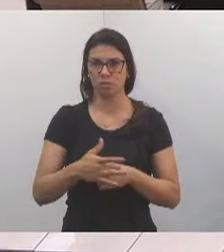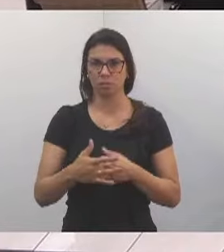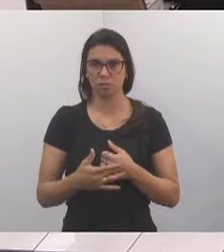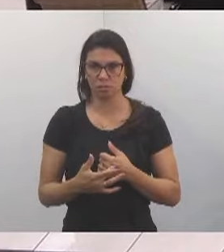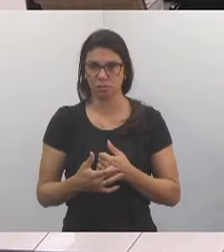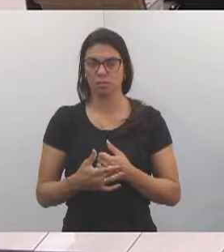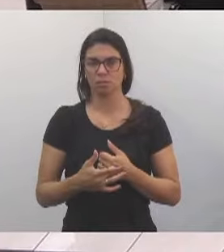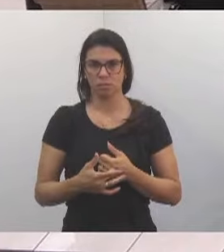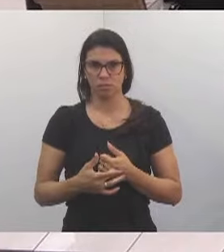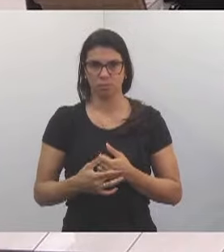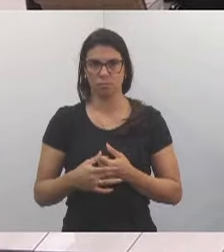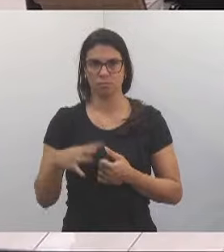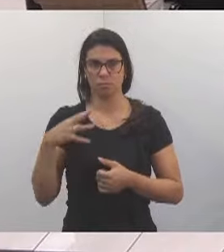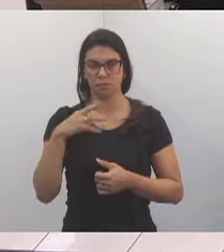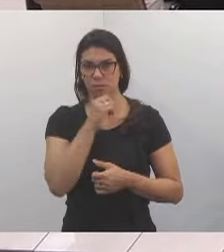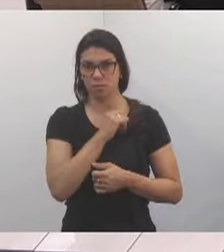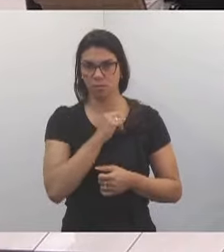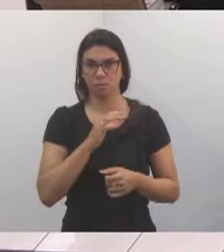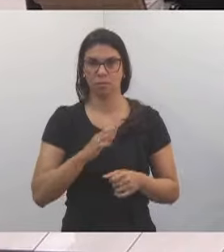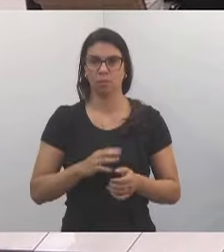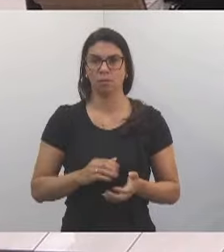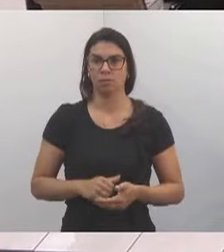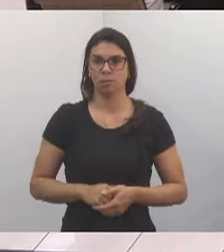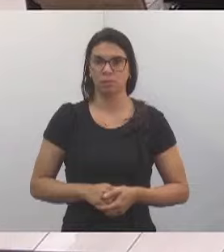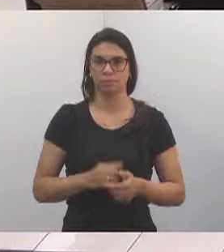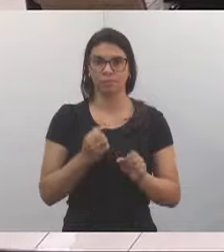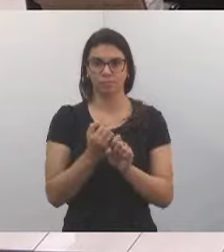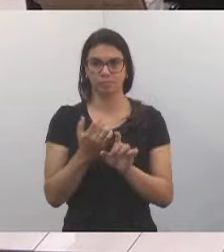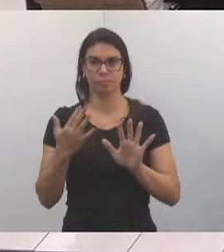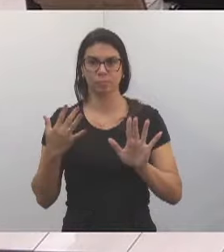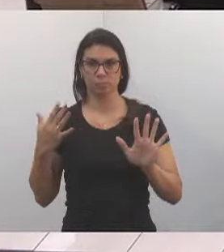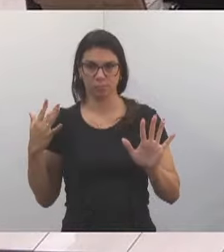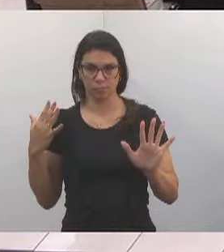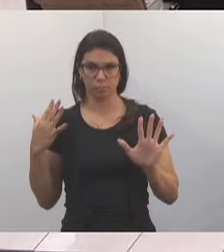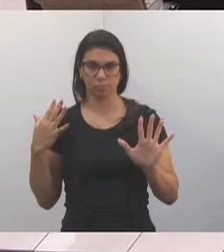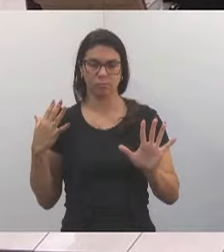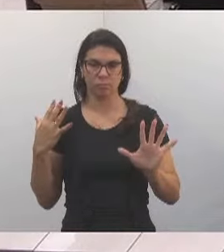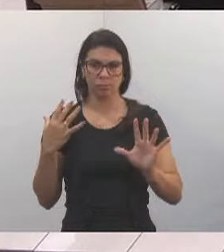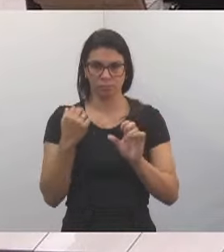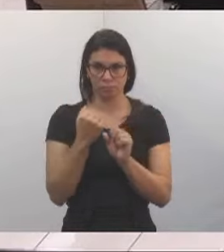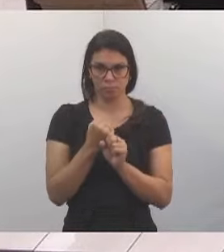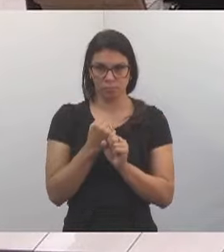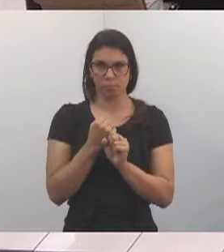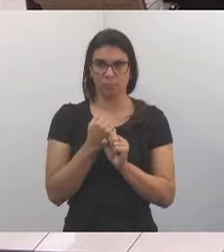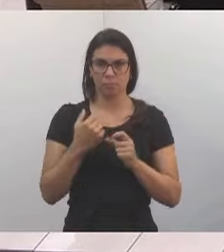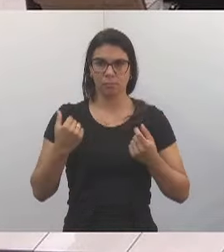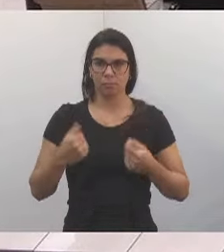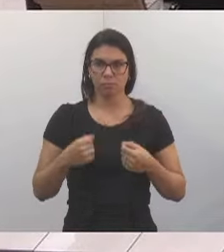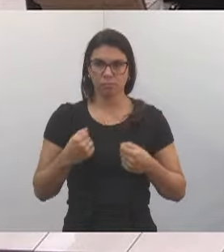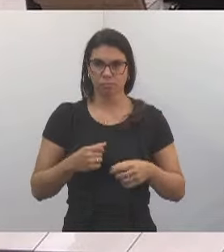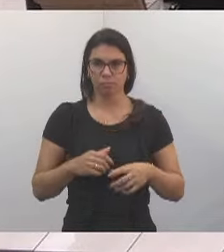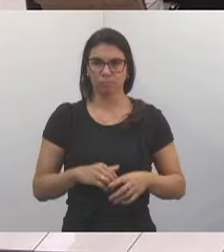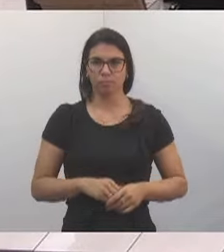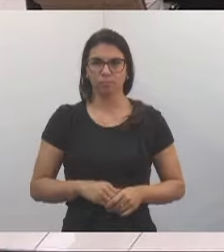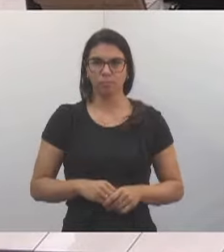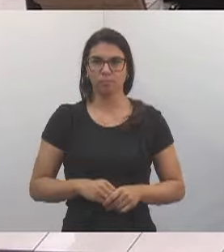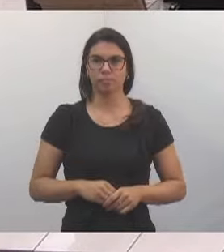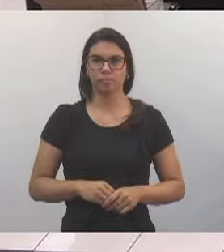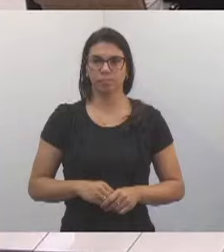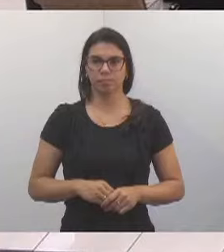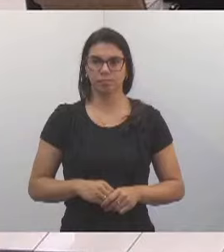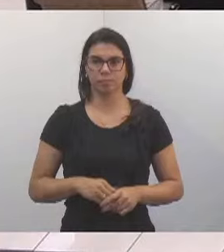maior celeridade, para que a fila de pacientes tenha um fluxo mais rápido no sistema público.